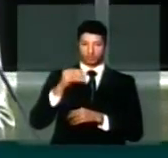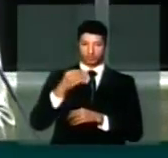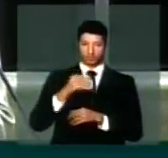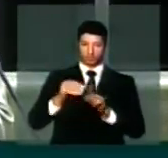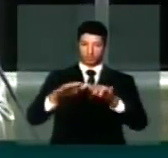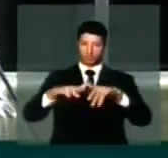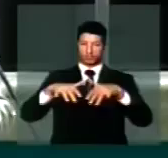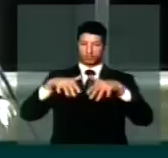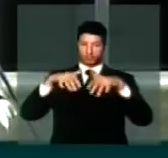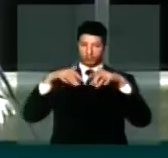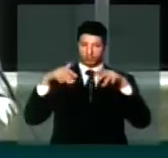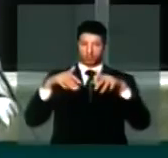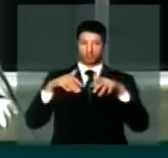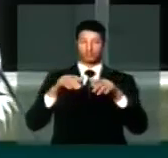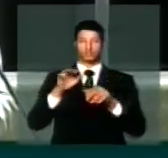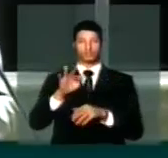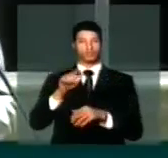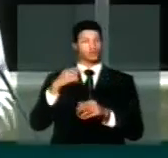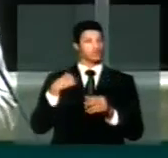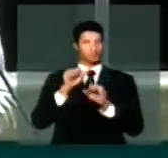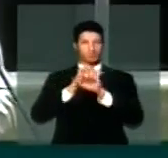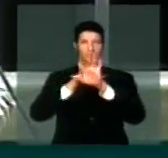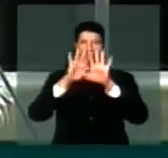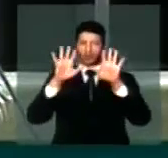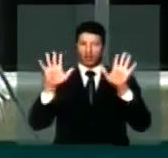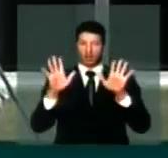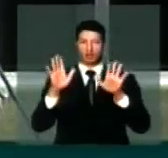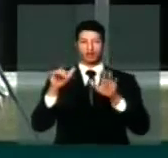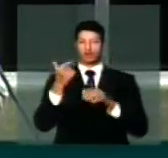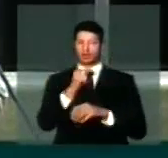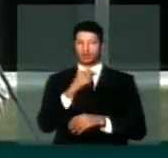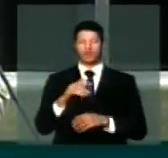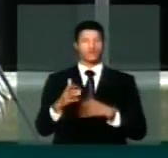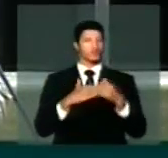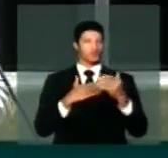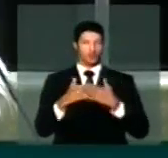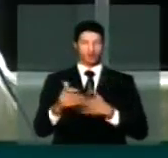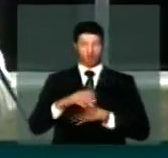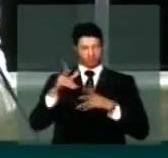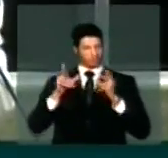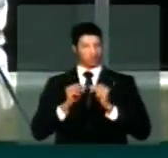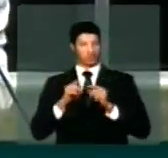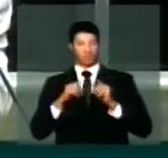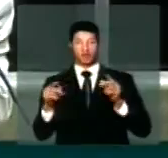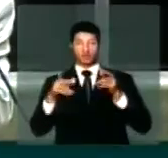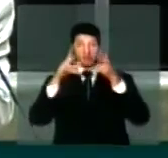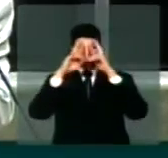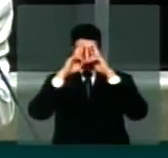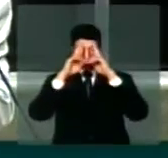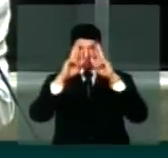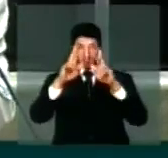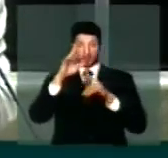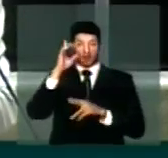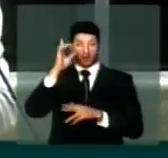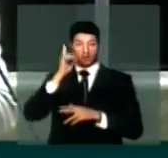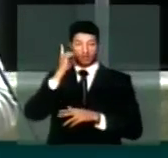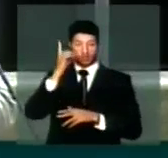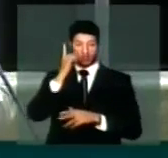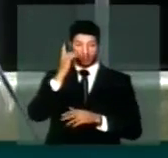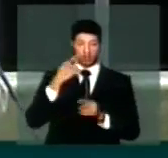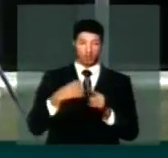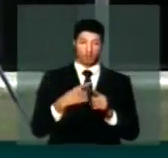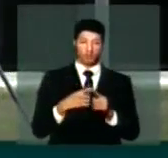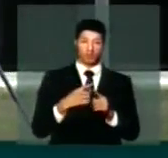uma campanha franciscana e clara, não por qualquer mérito meu, mas por respeito aos deputados, porque